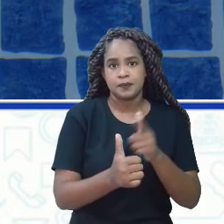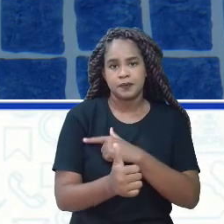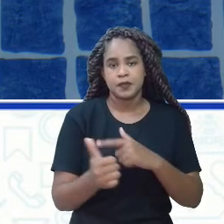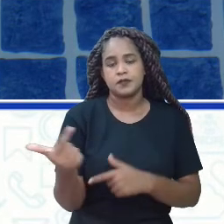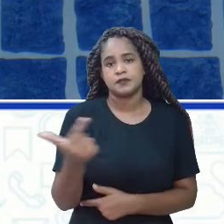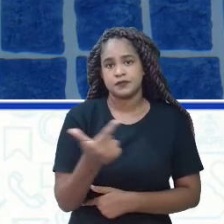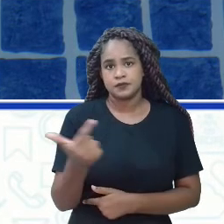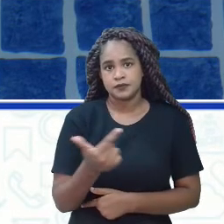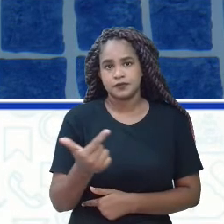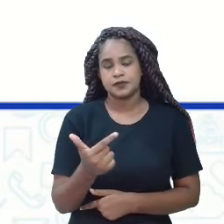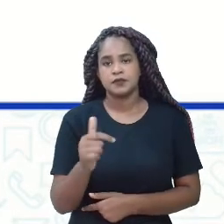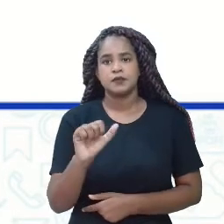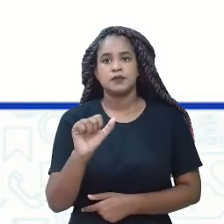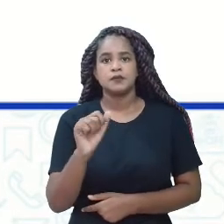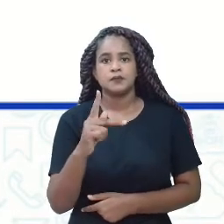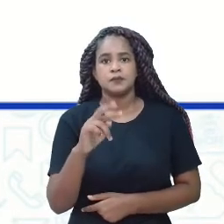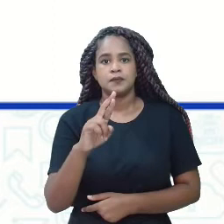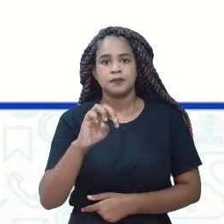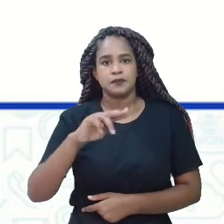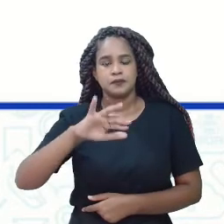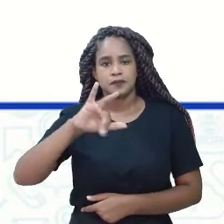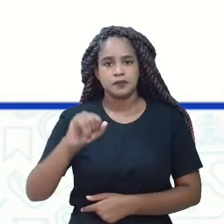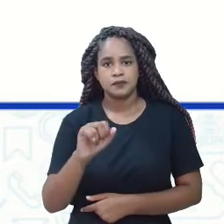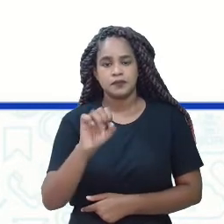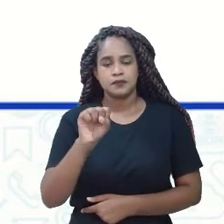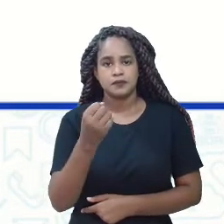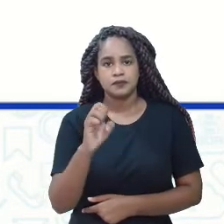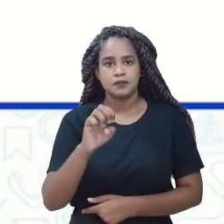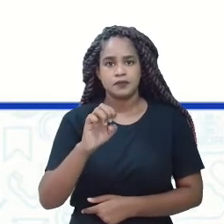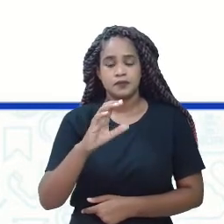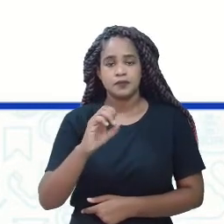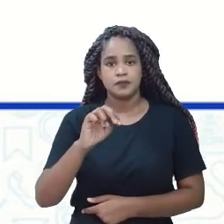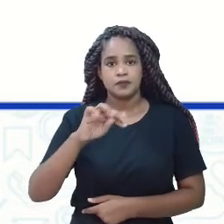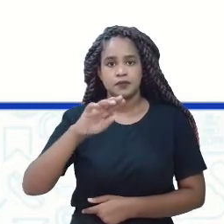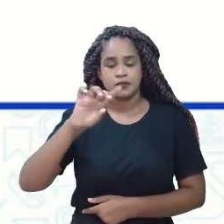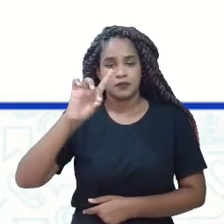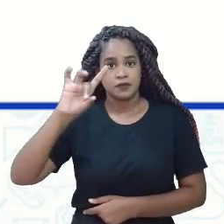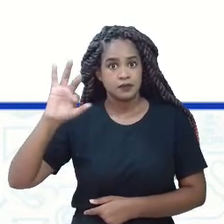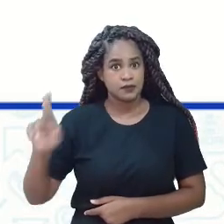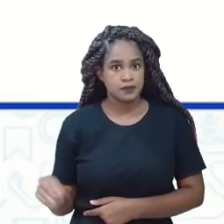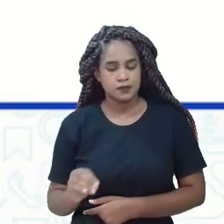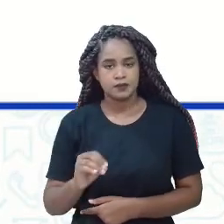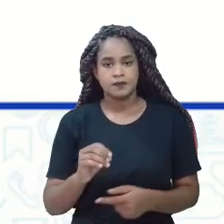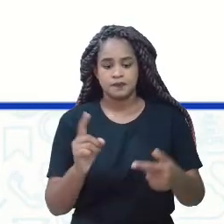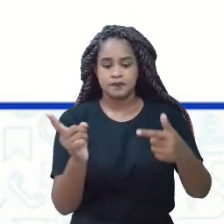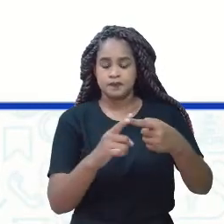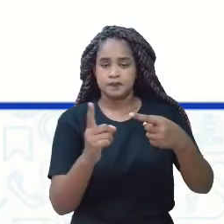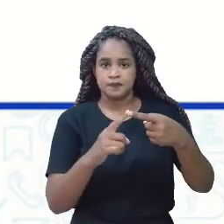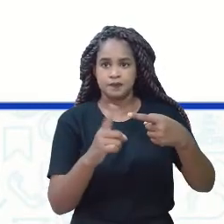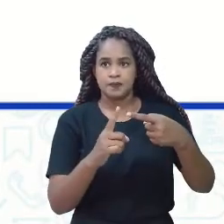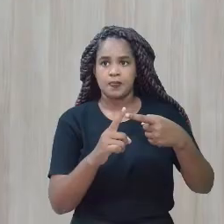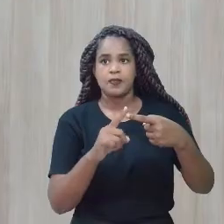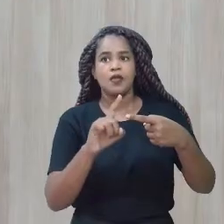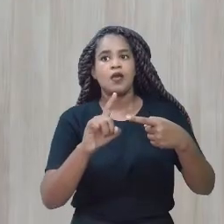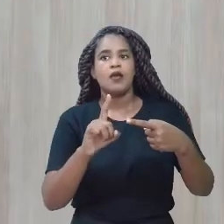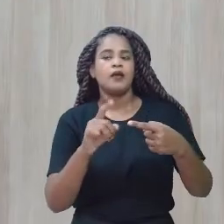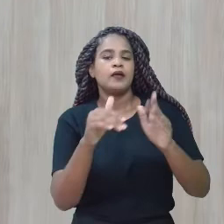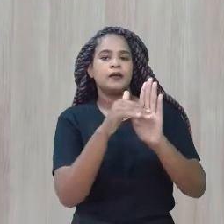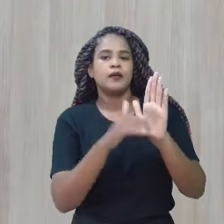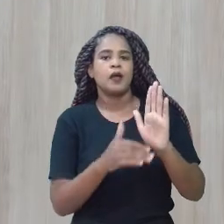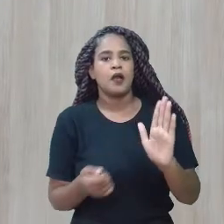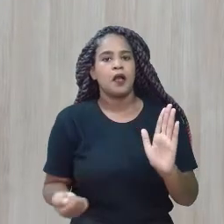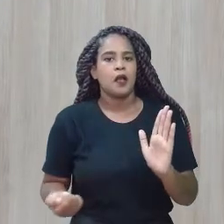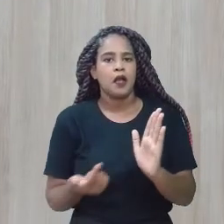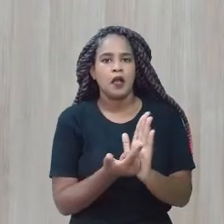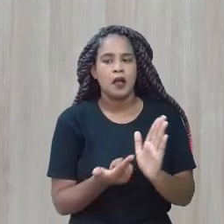e secundários. O primário é a lista de compras que eu apresentei para vocês, não coloquei todos os exemplos